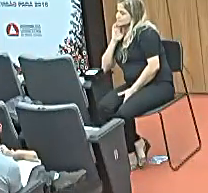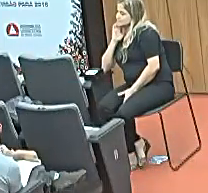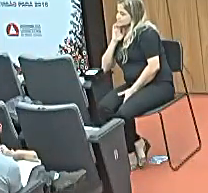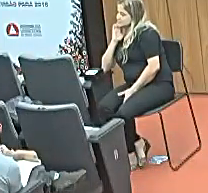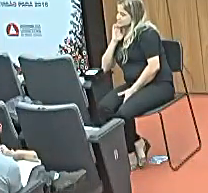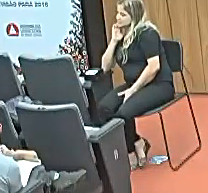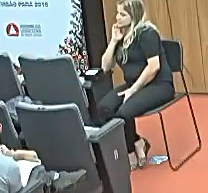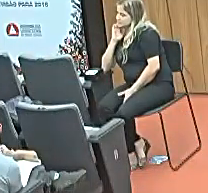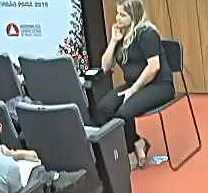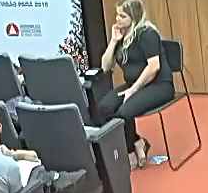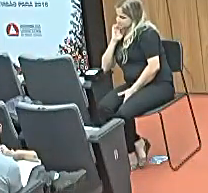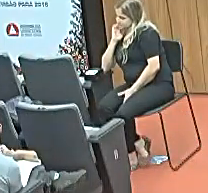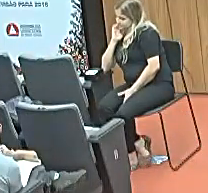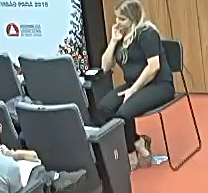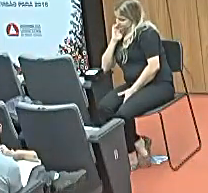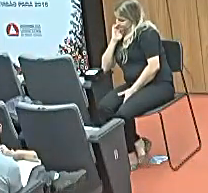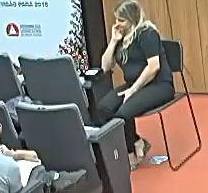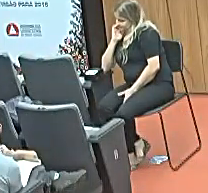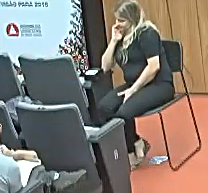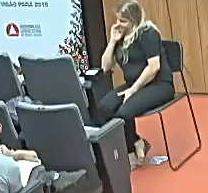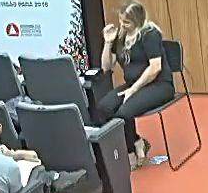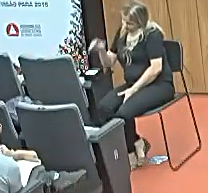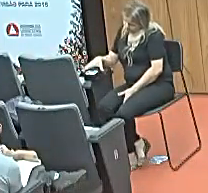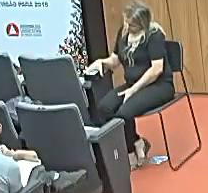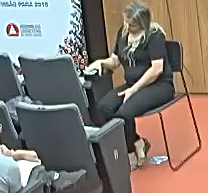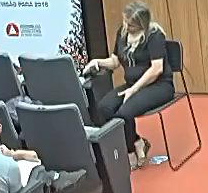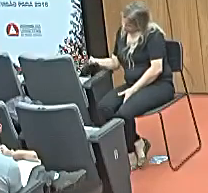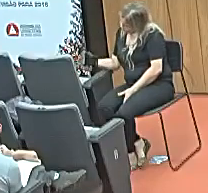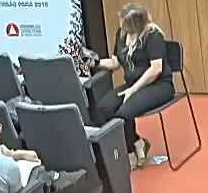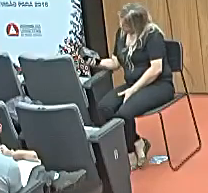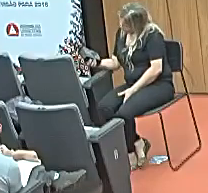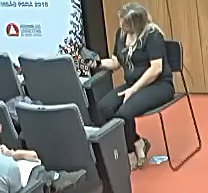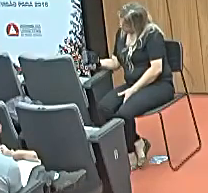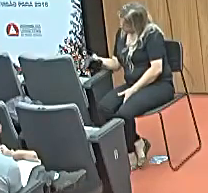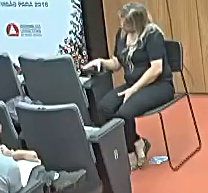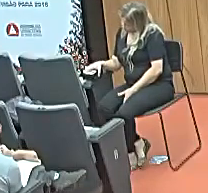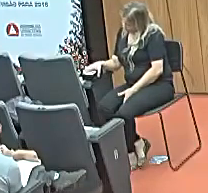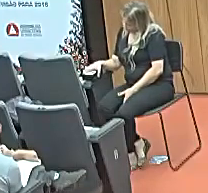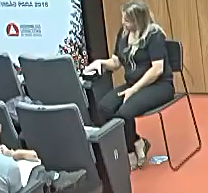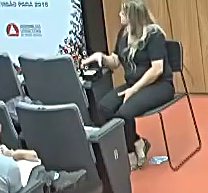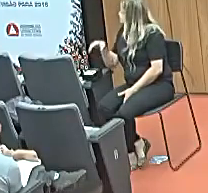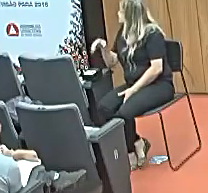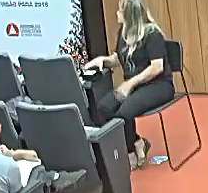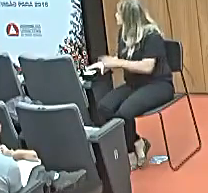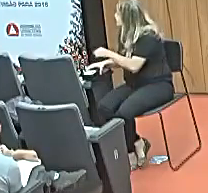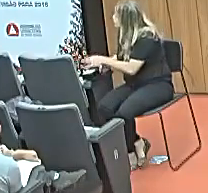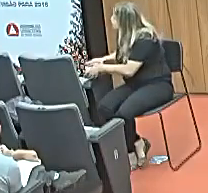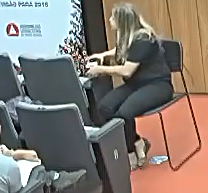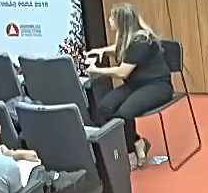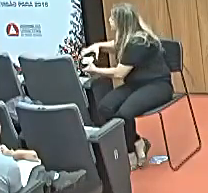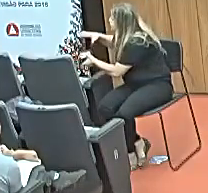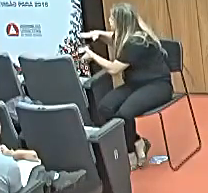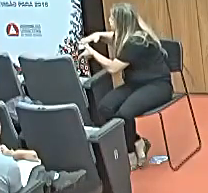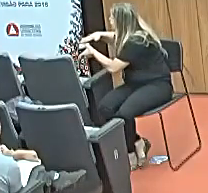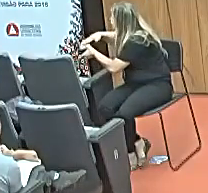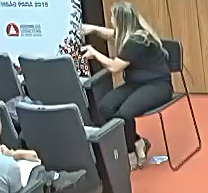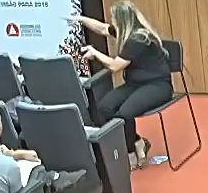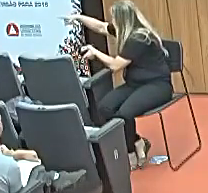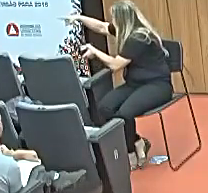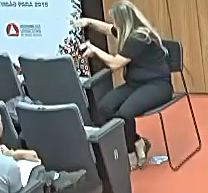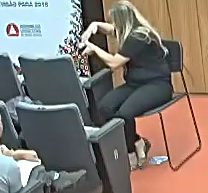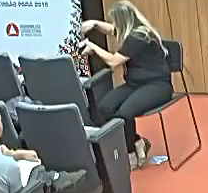da 1ª copa de futebol a gente pode afirmar com toda certeza a identidade da juventude do campo d o juventude